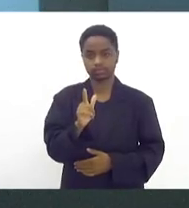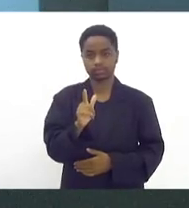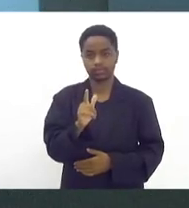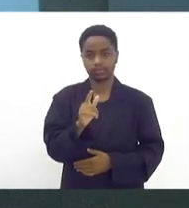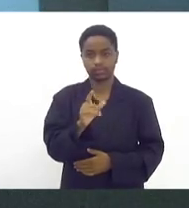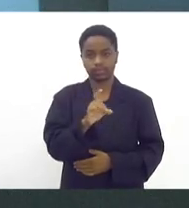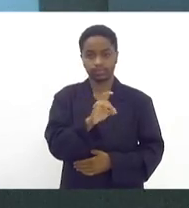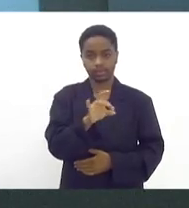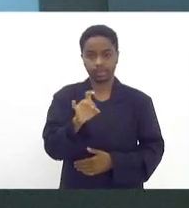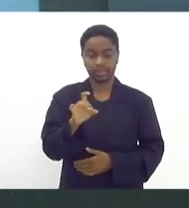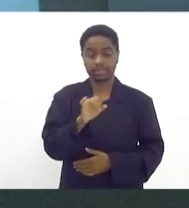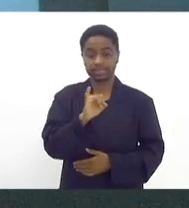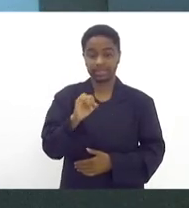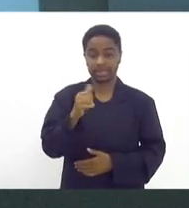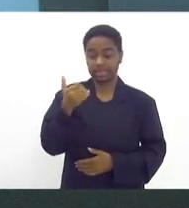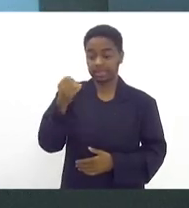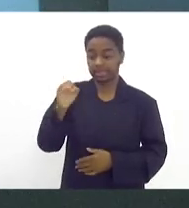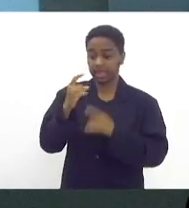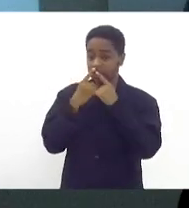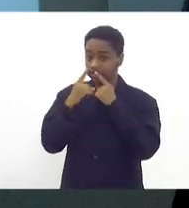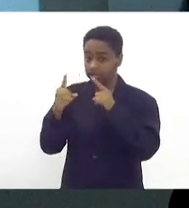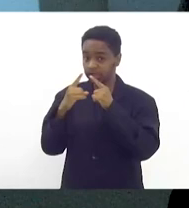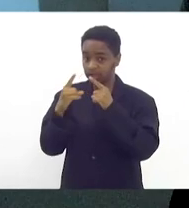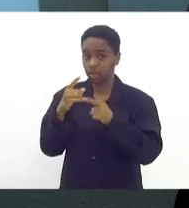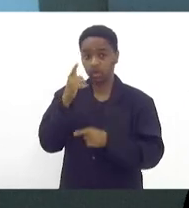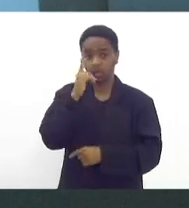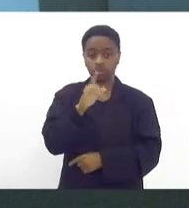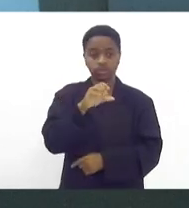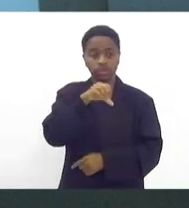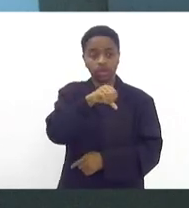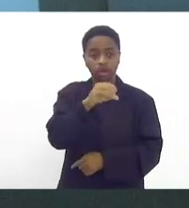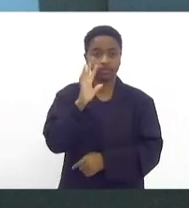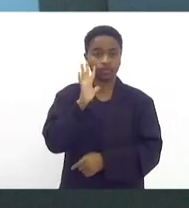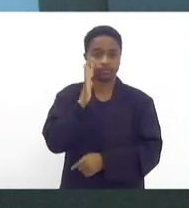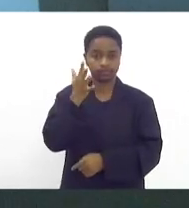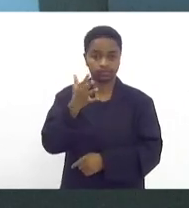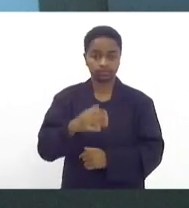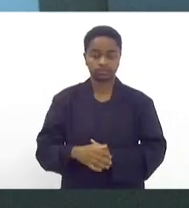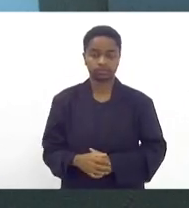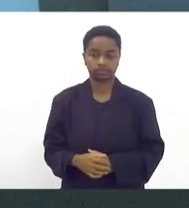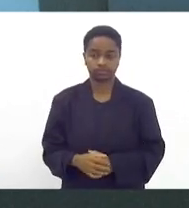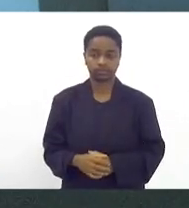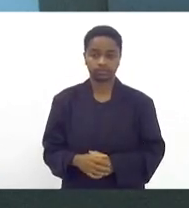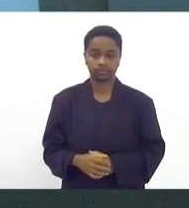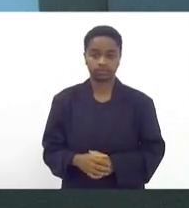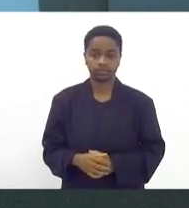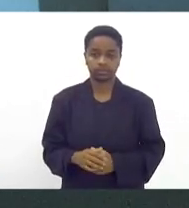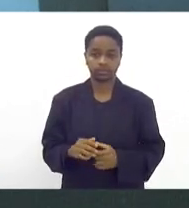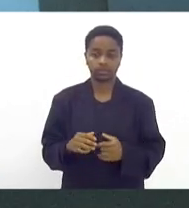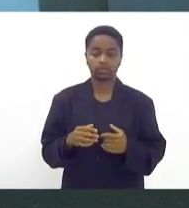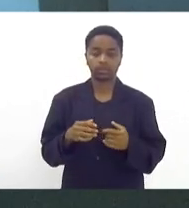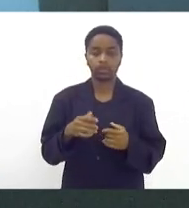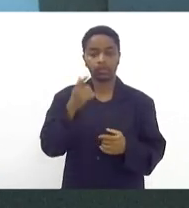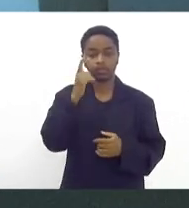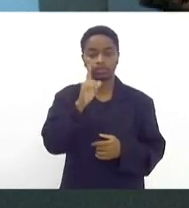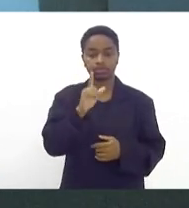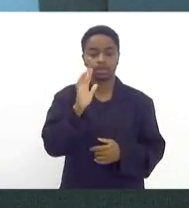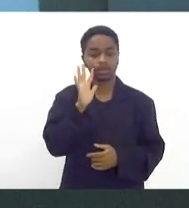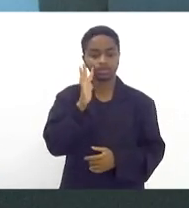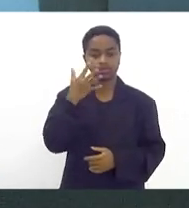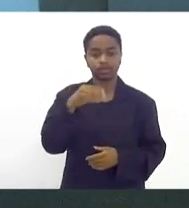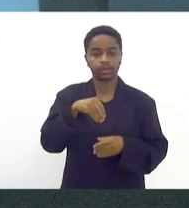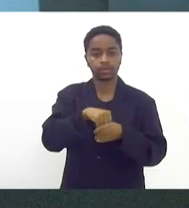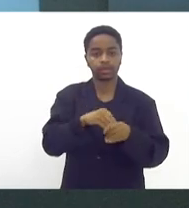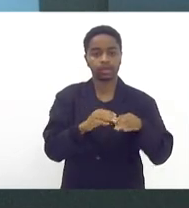cada 10 reclamações nove são resolvidas estra judicialmente são resolvidas no âmbito do